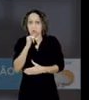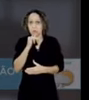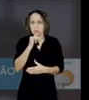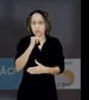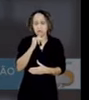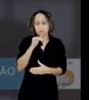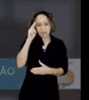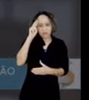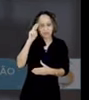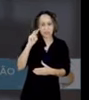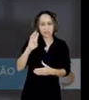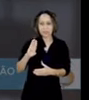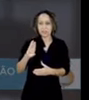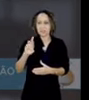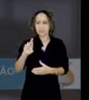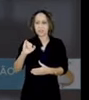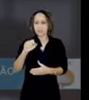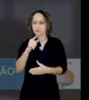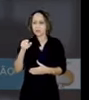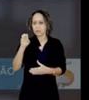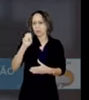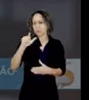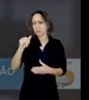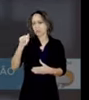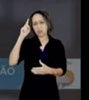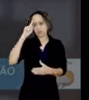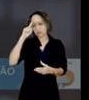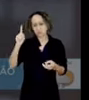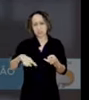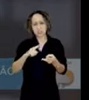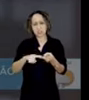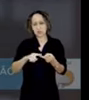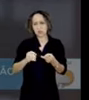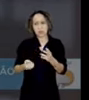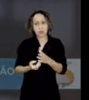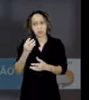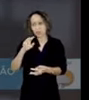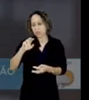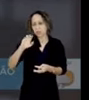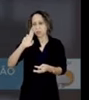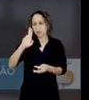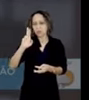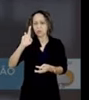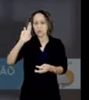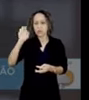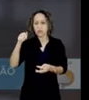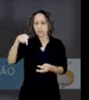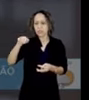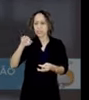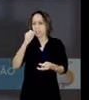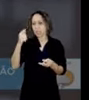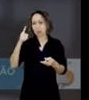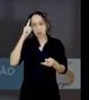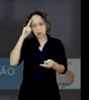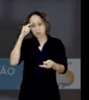não gostar do Riquião por conta do comportamento político e ideológico dele. Mas poucos estados tiveram senador da